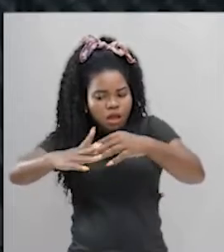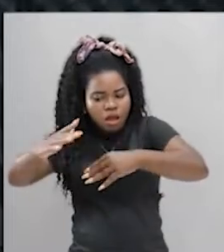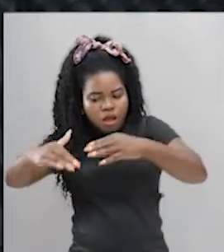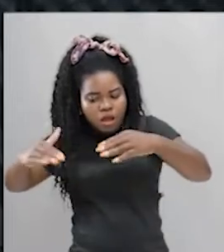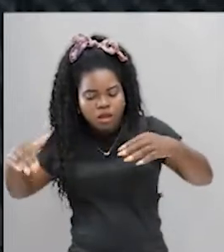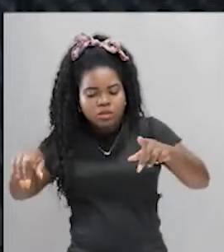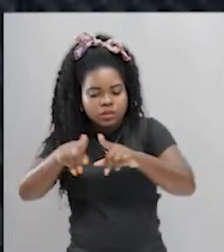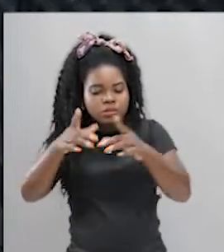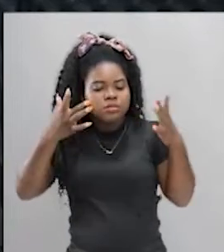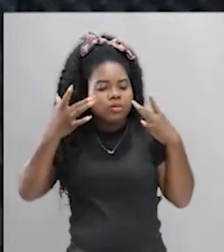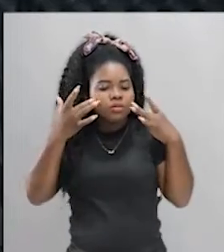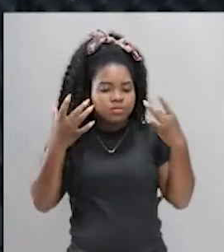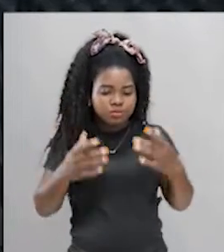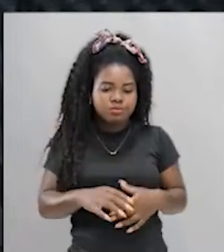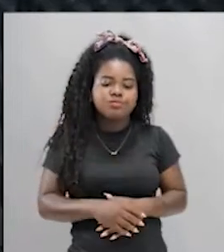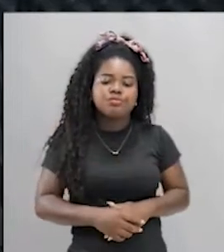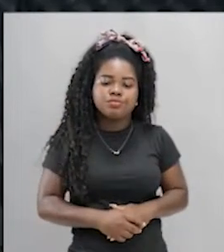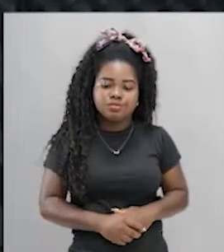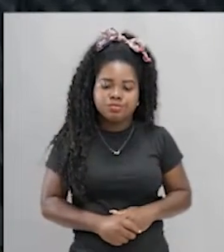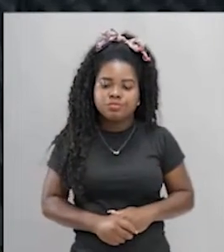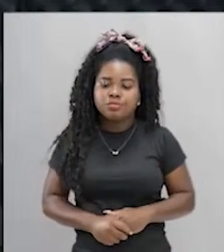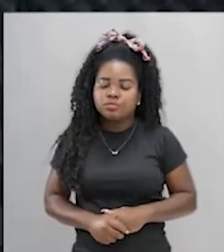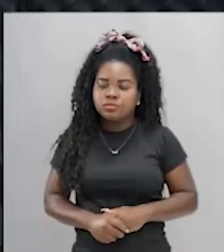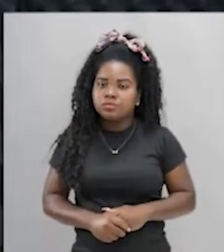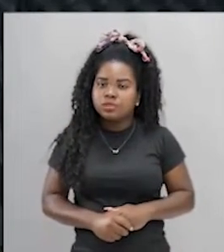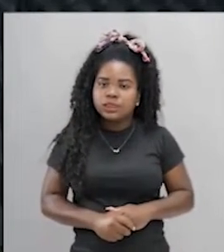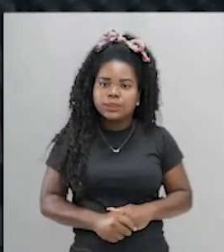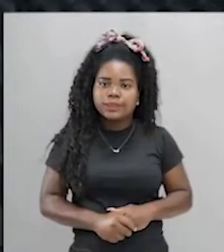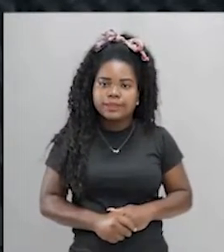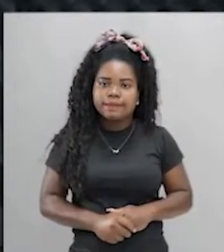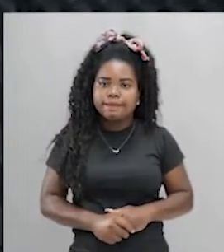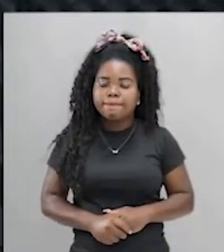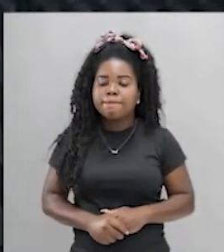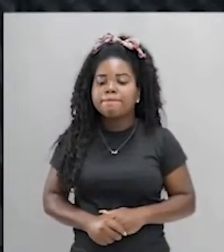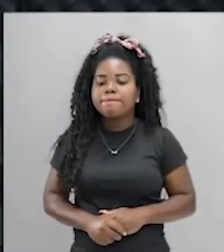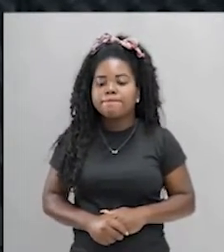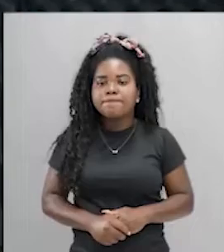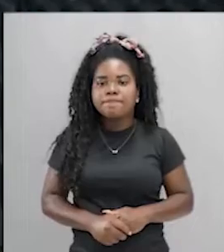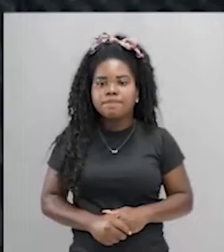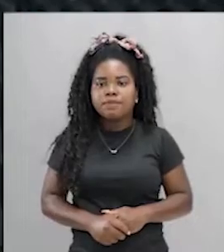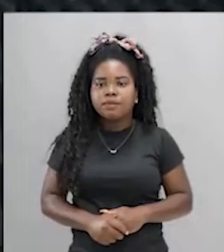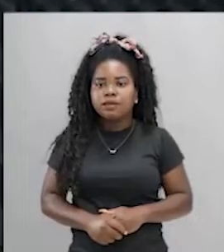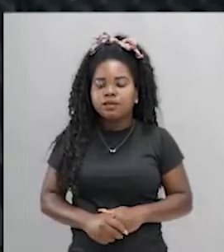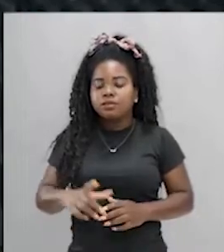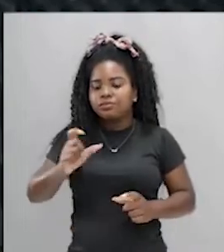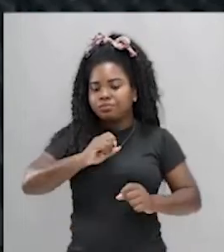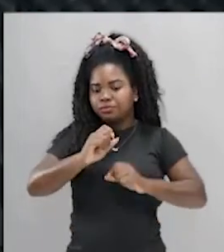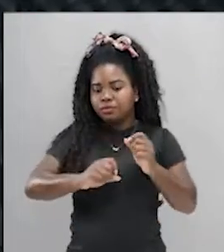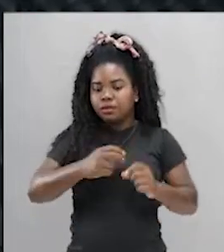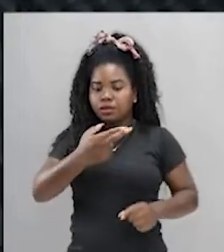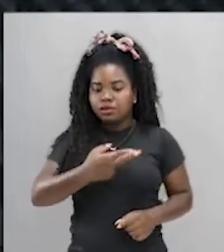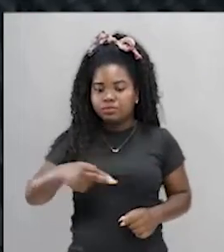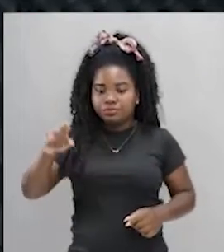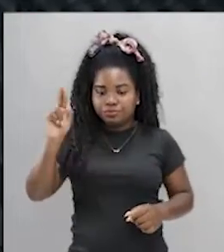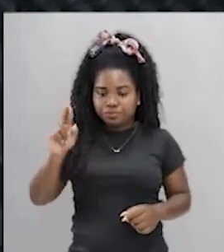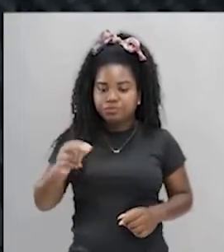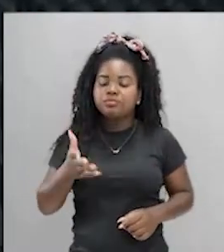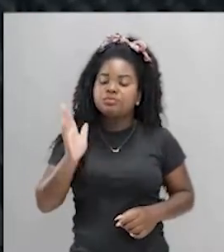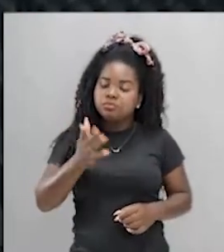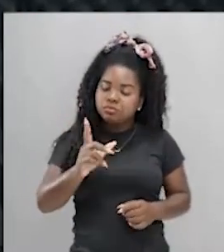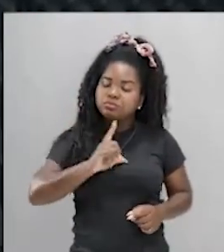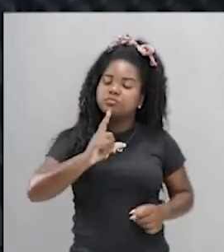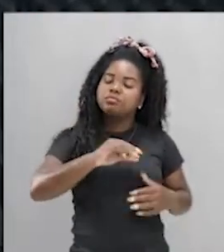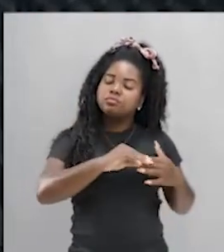como ator, dele como artista. Então, é literalmente espiritual, é literalmente tem um pé na religiosidade que ele já